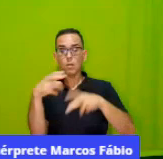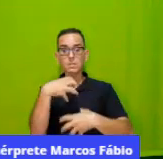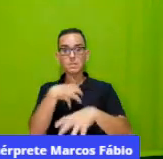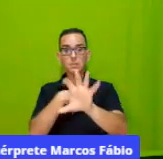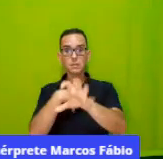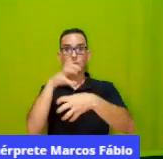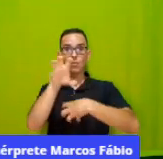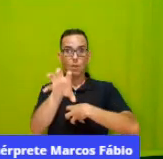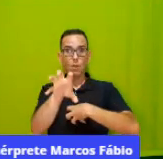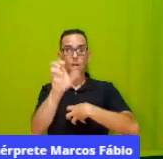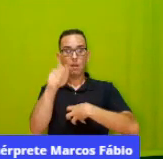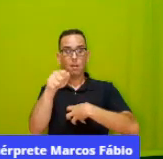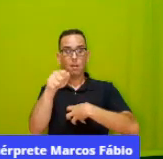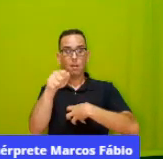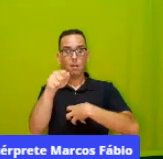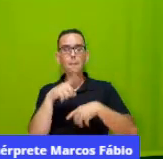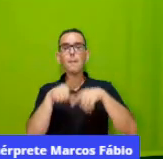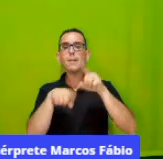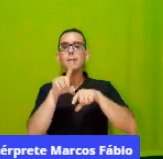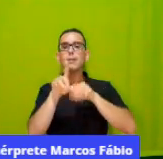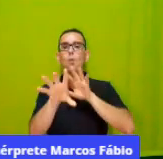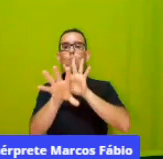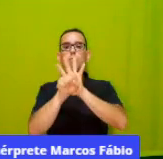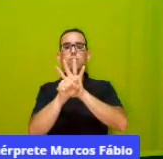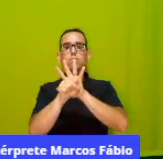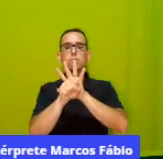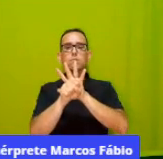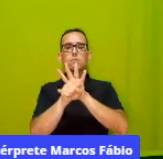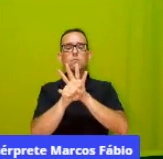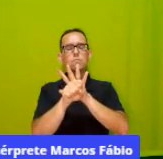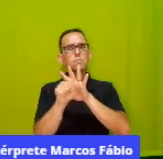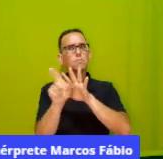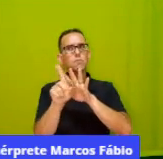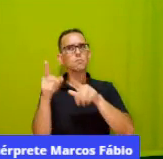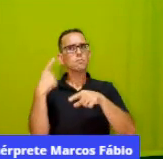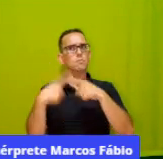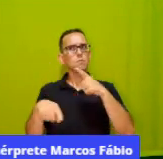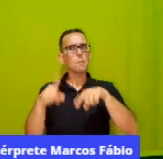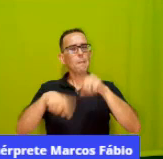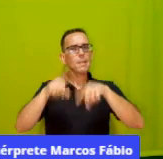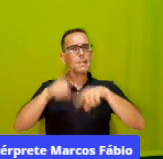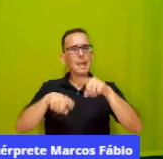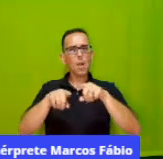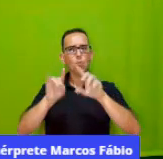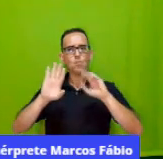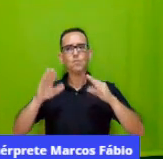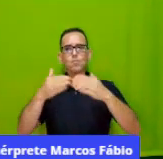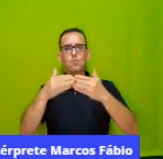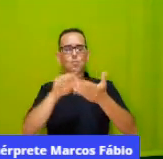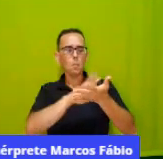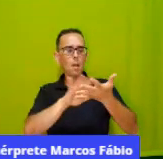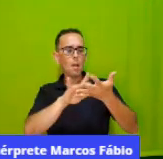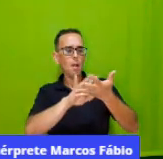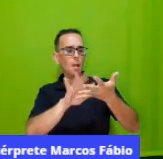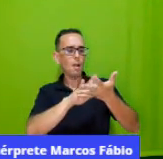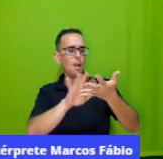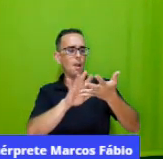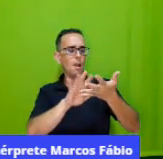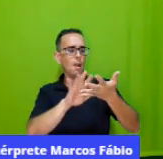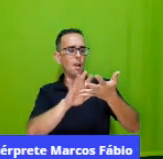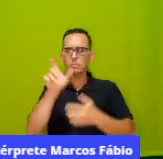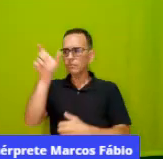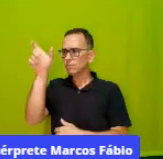isso a gente trouxe esse material visual, sensorial, porque muitas vezes a gente trabalha com esse material concreto. Então, assim, não é